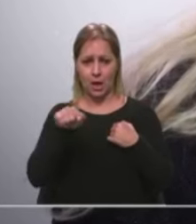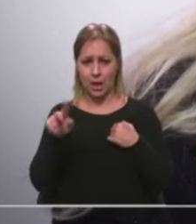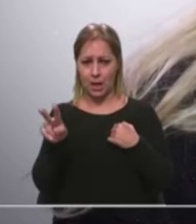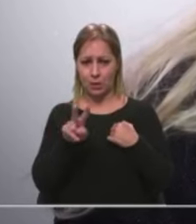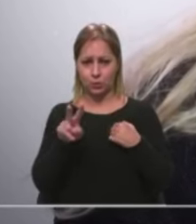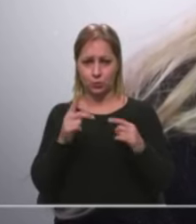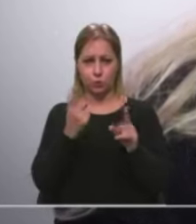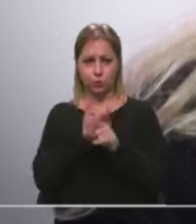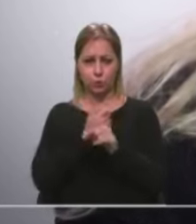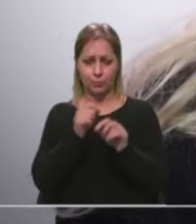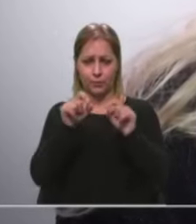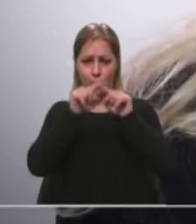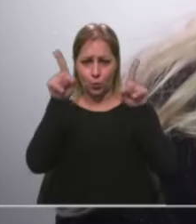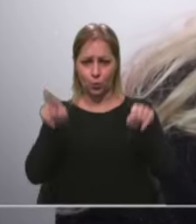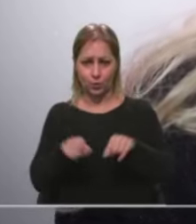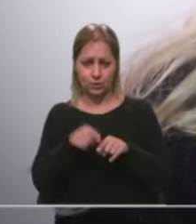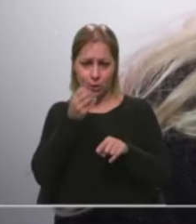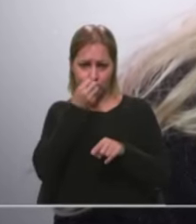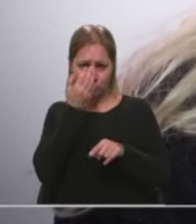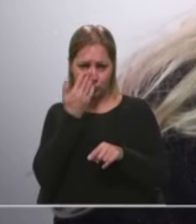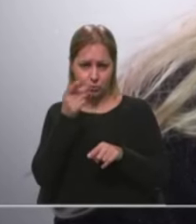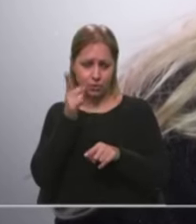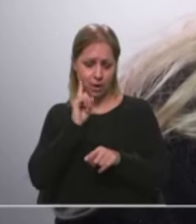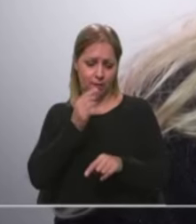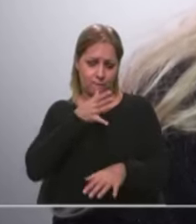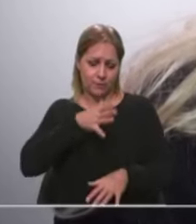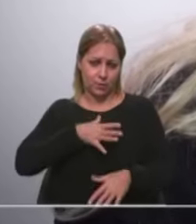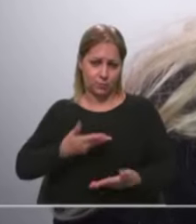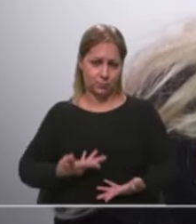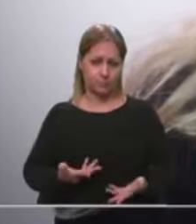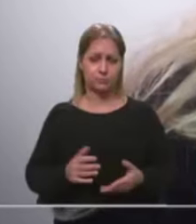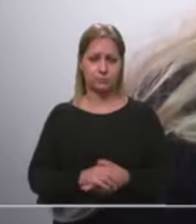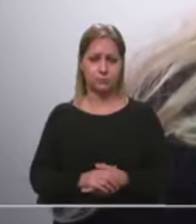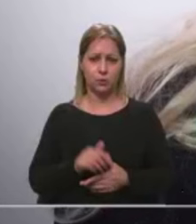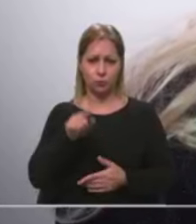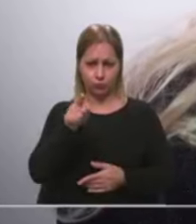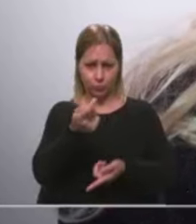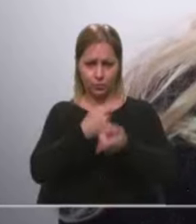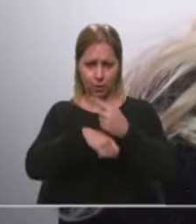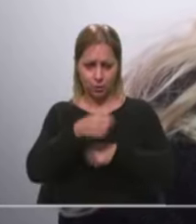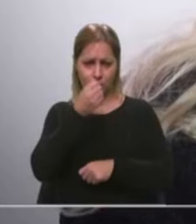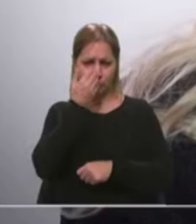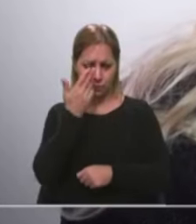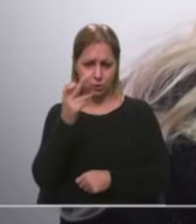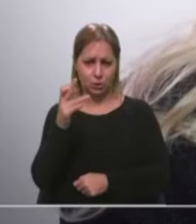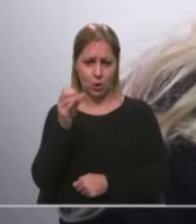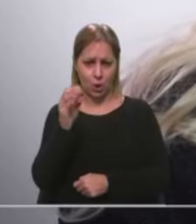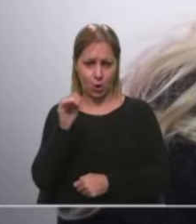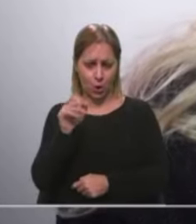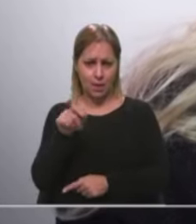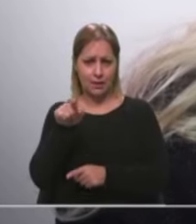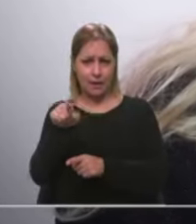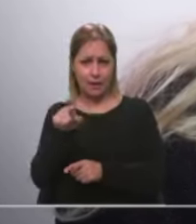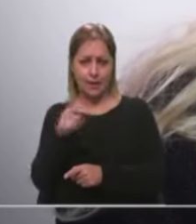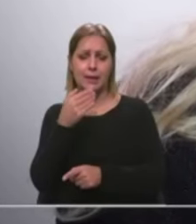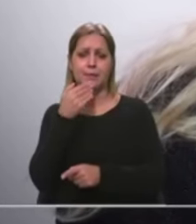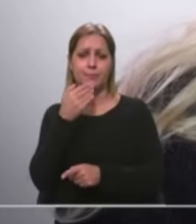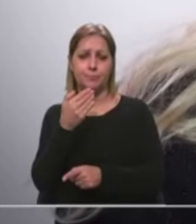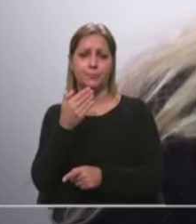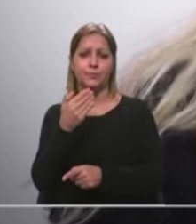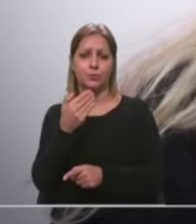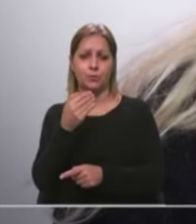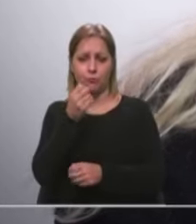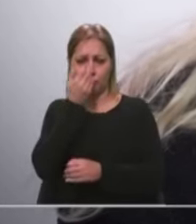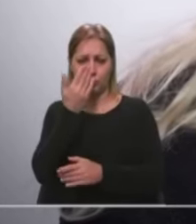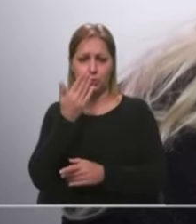duas comprar o coração e ela falou para nós a florista florista a Rosa foi a ela que a gente encomendou